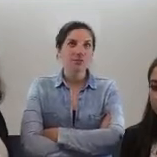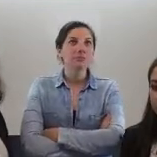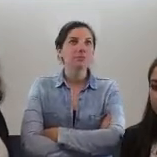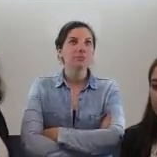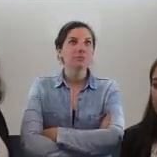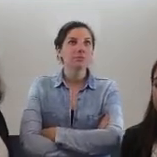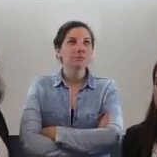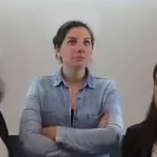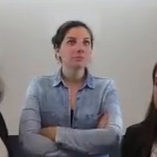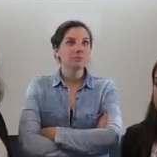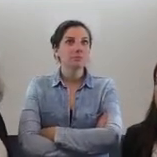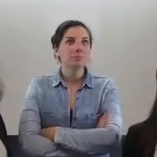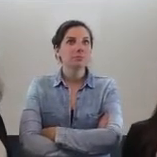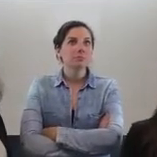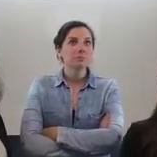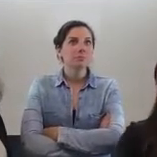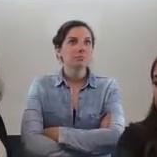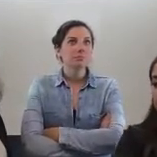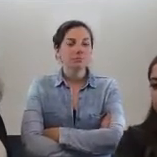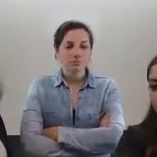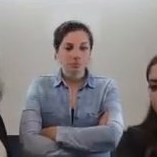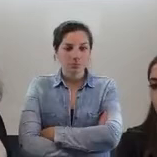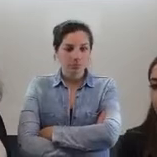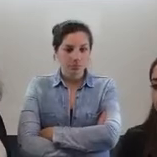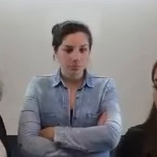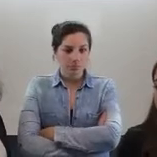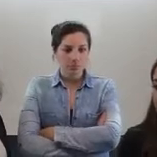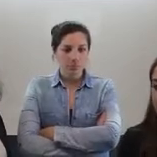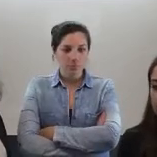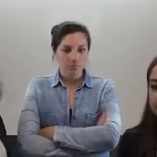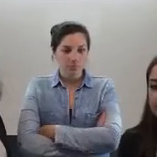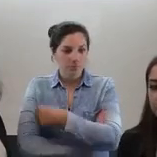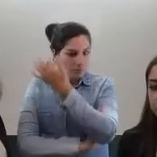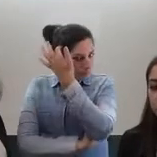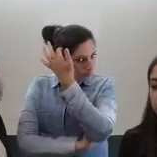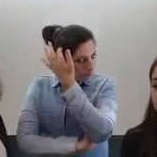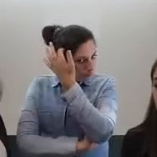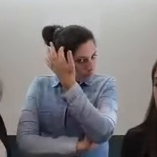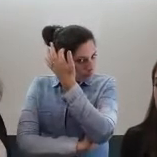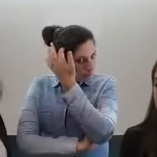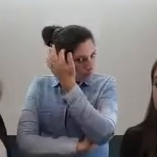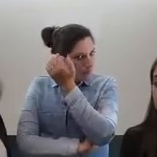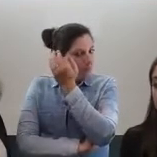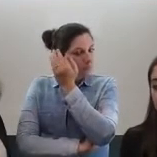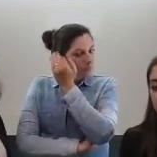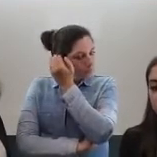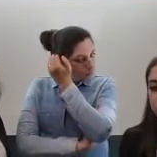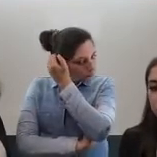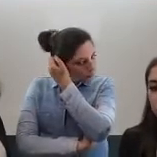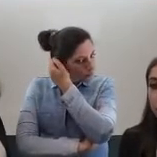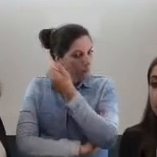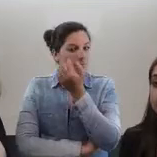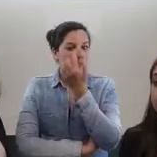da religião. E a gente daí tem acesso à edição atual, que é essa, né, que a prof comentou, de maio e agosto